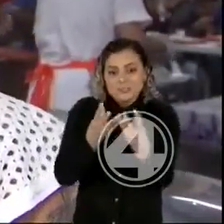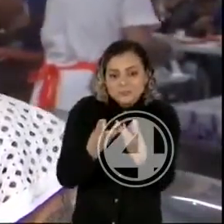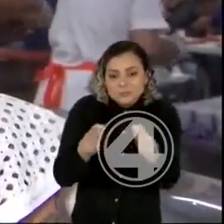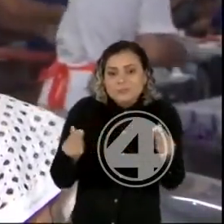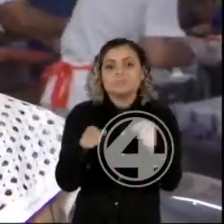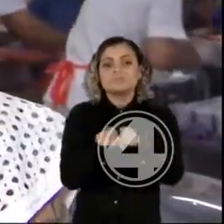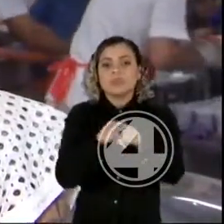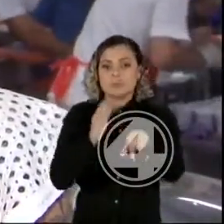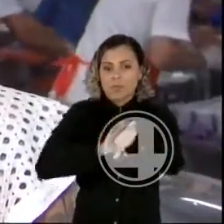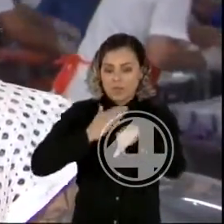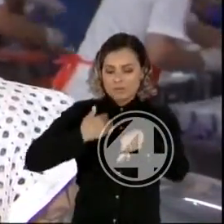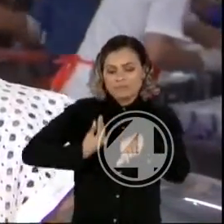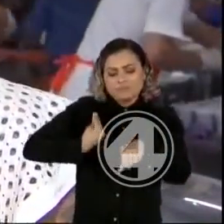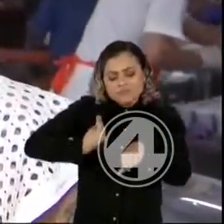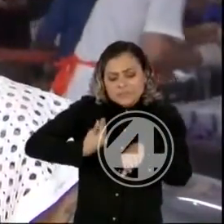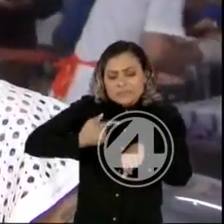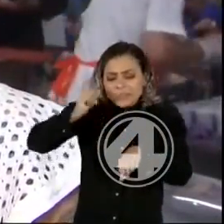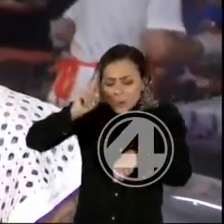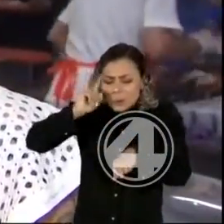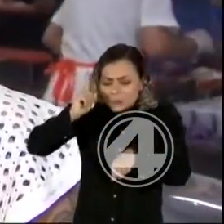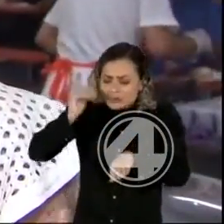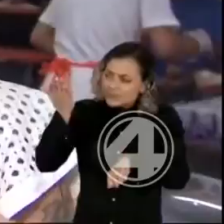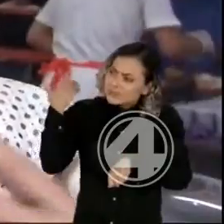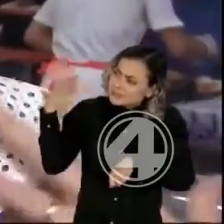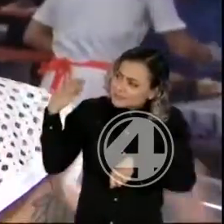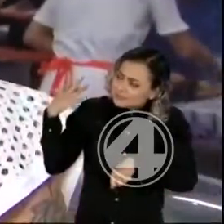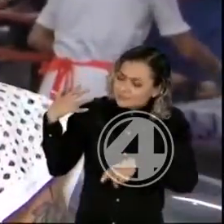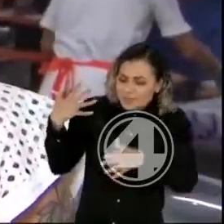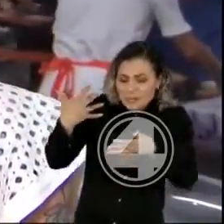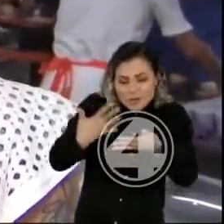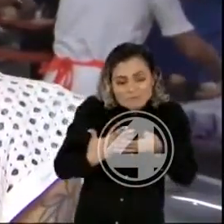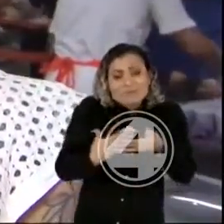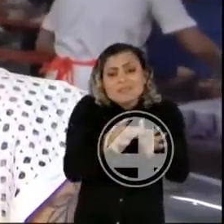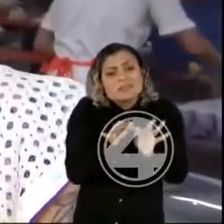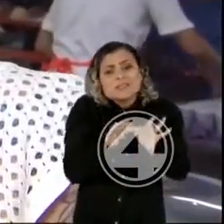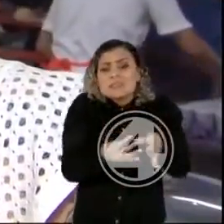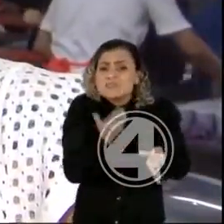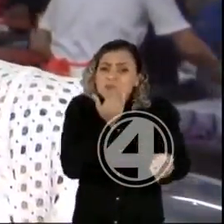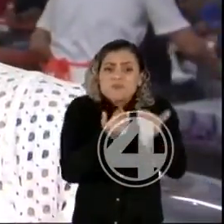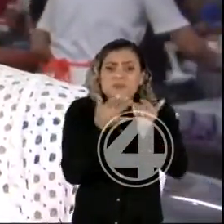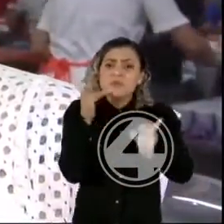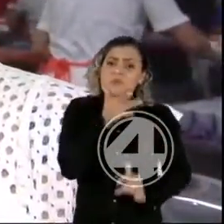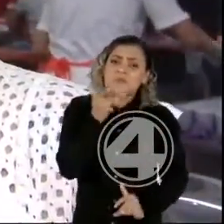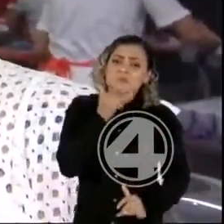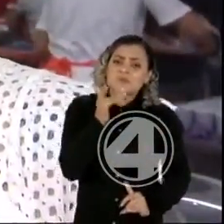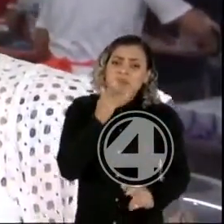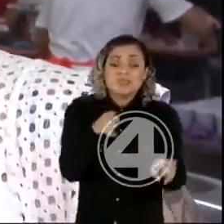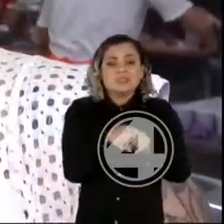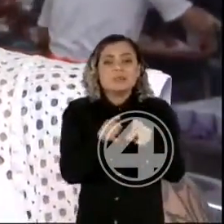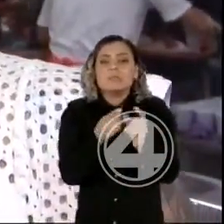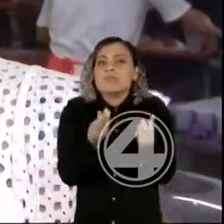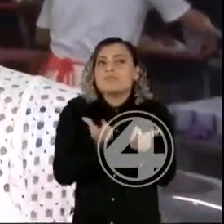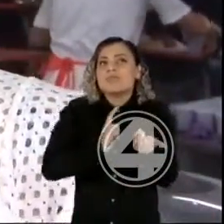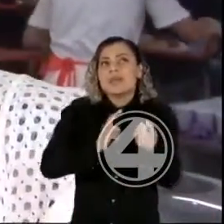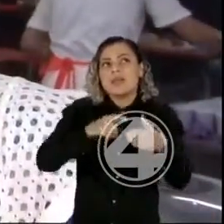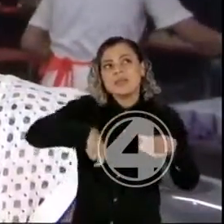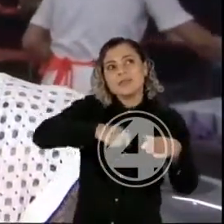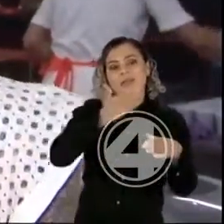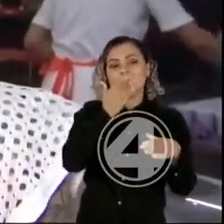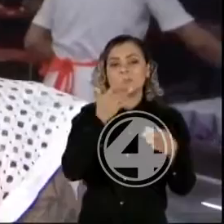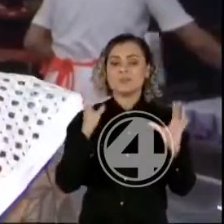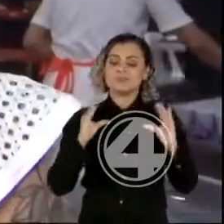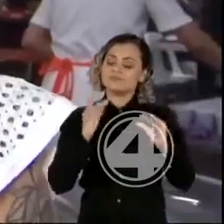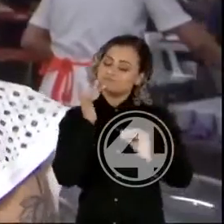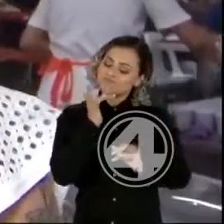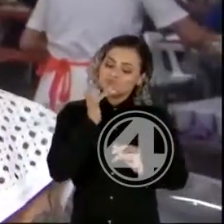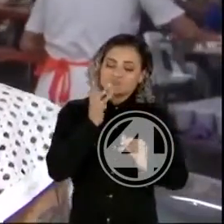do meu dia a dia que tivesse a ver com a simplicidade, mas também tivesse a ver com essa coisa de uma cozinha